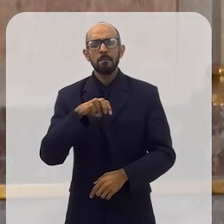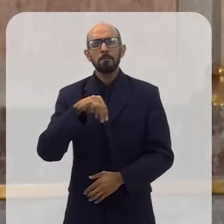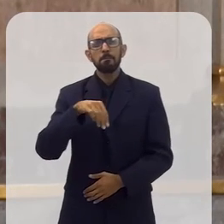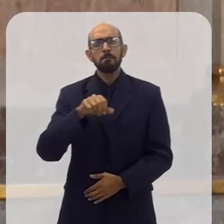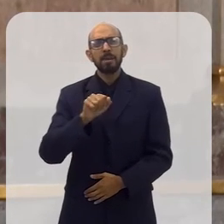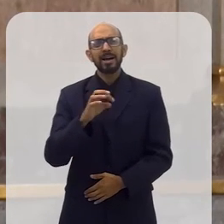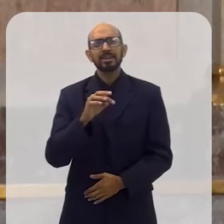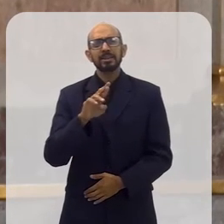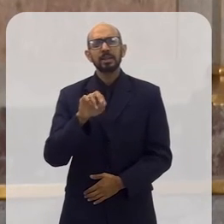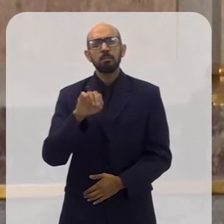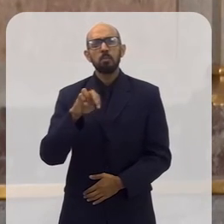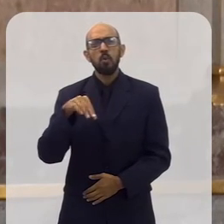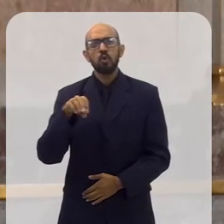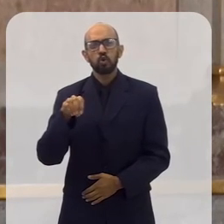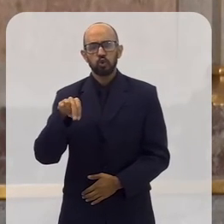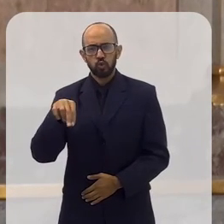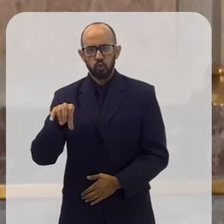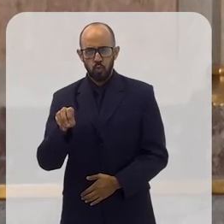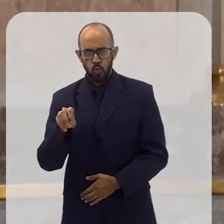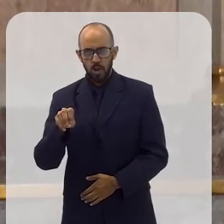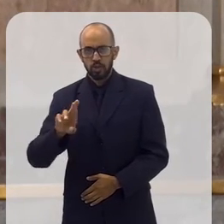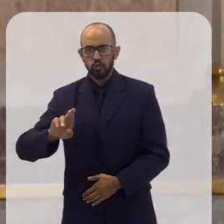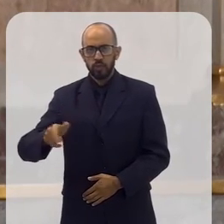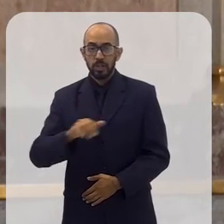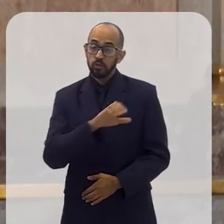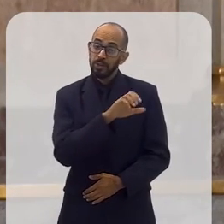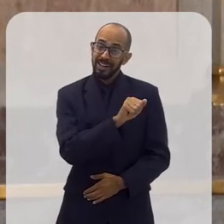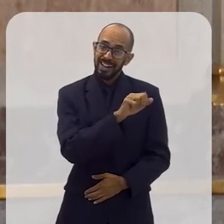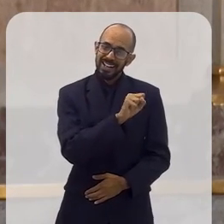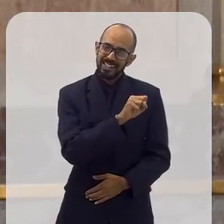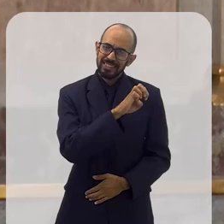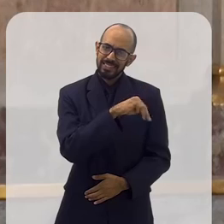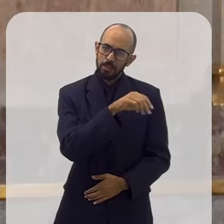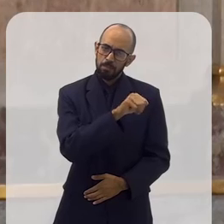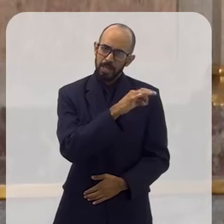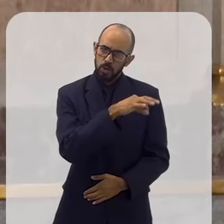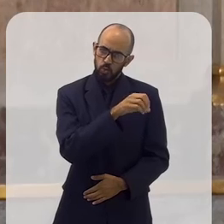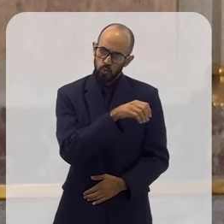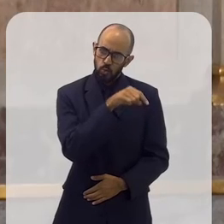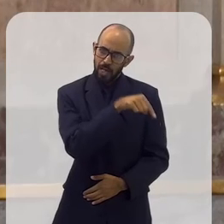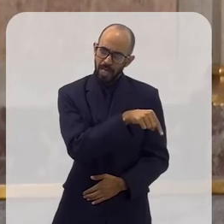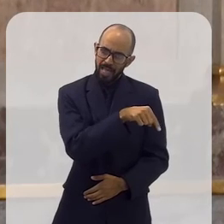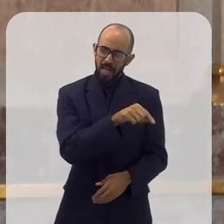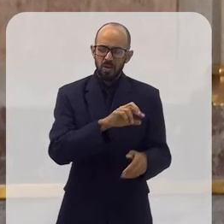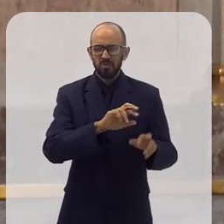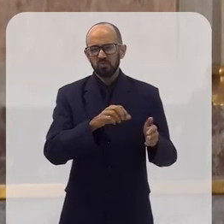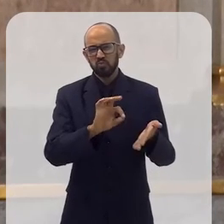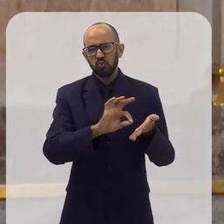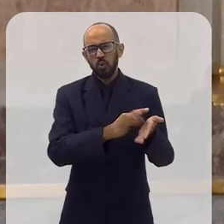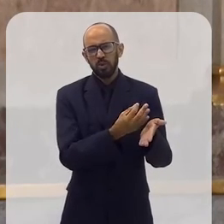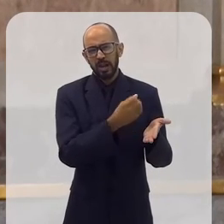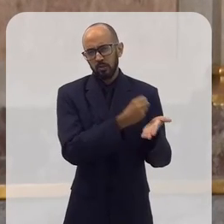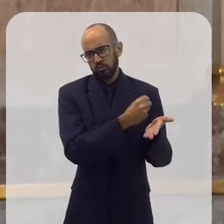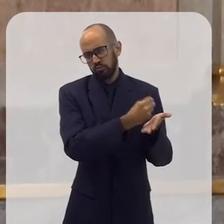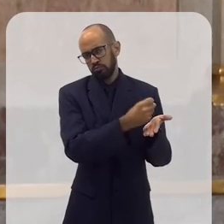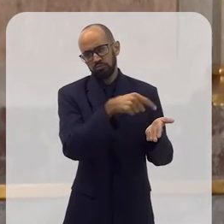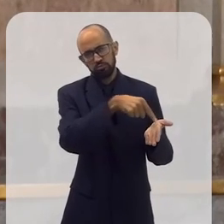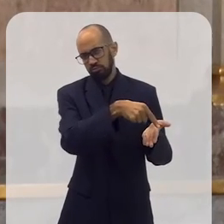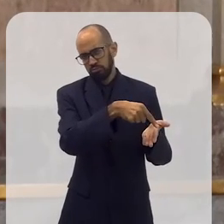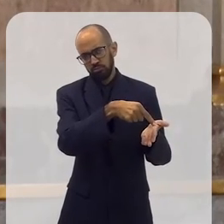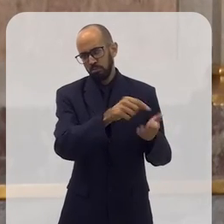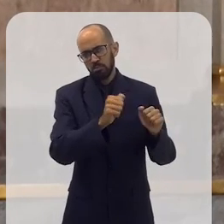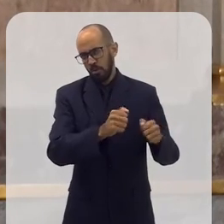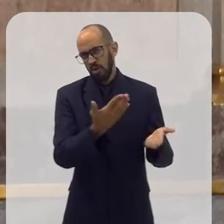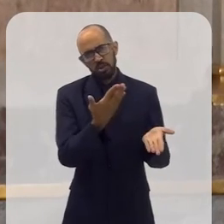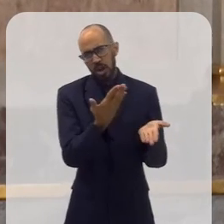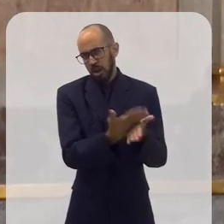matrimônio. A diferença entre casamento e matrimônio é que no casamento é uma coisa de contrato entre duas